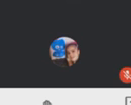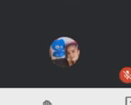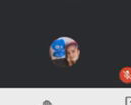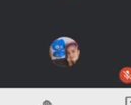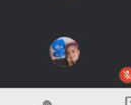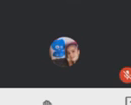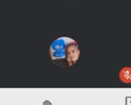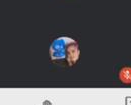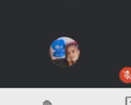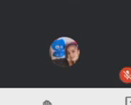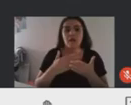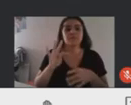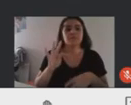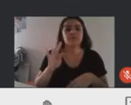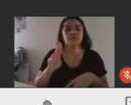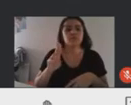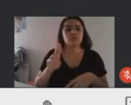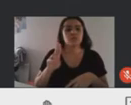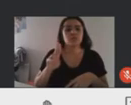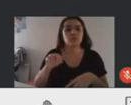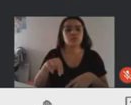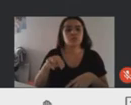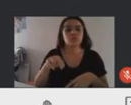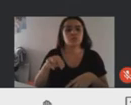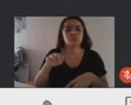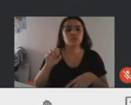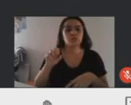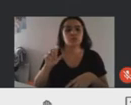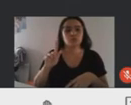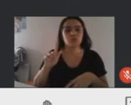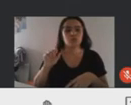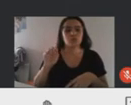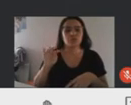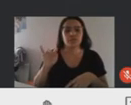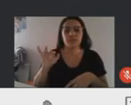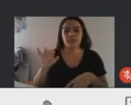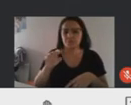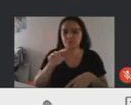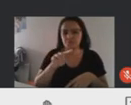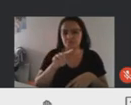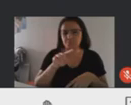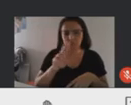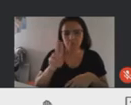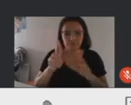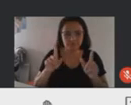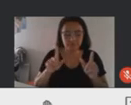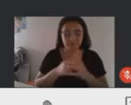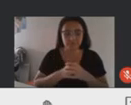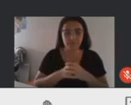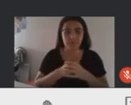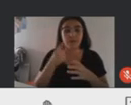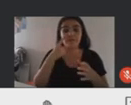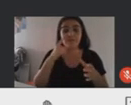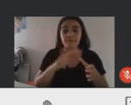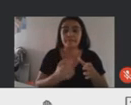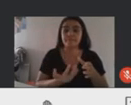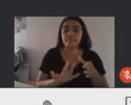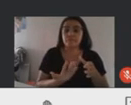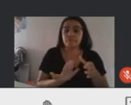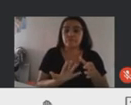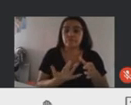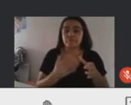estudando a análise de cromo, ainda estamos em andamento. Aqui, nessa foto, a gente vê o filamento aquecendo,